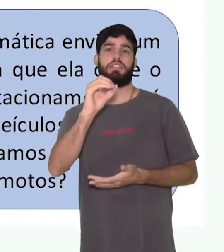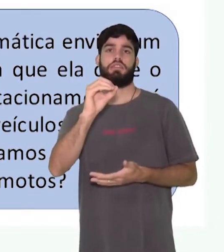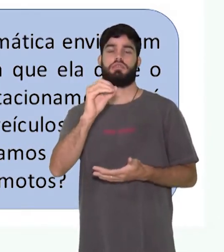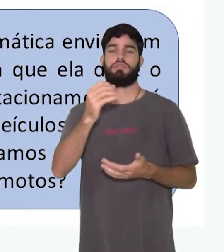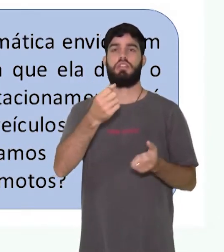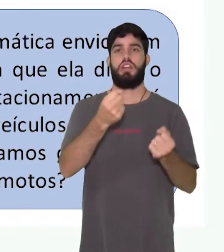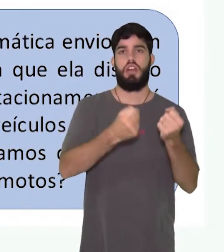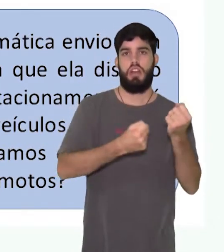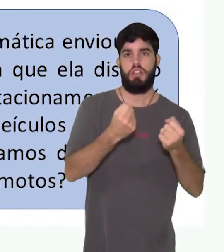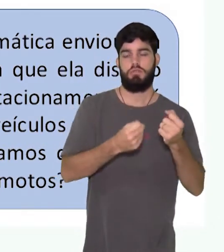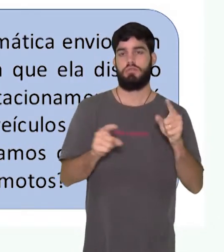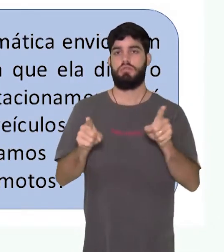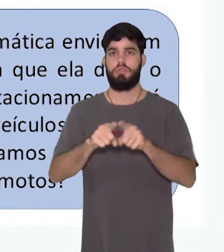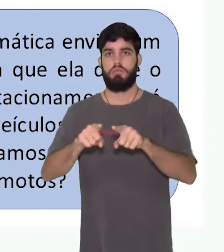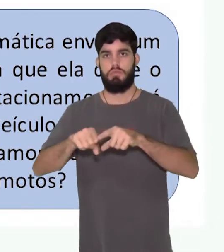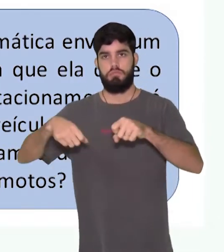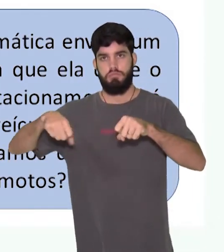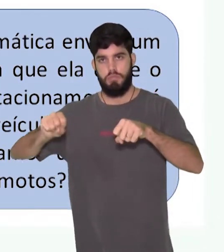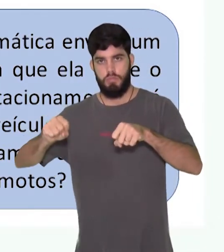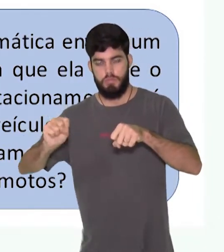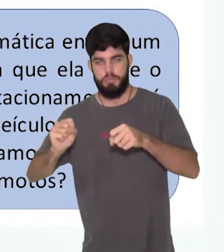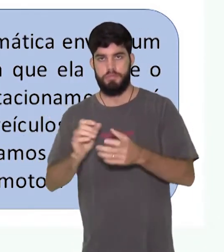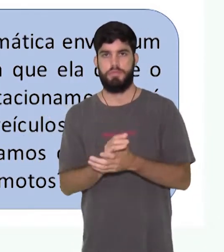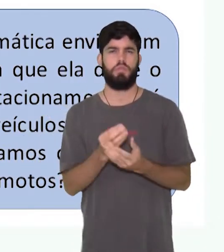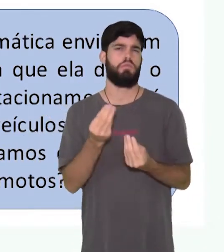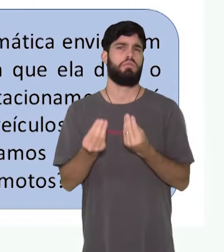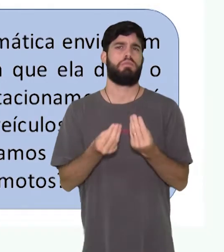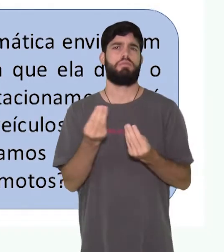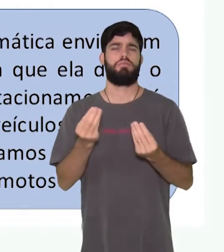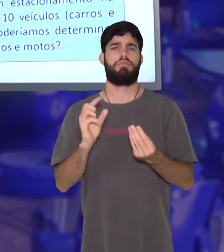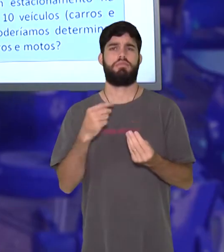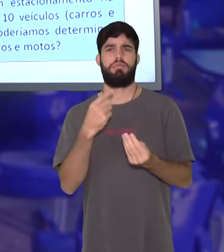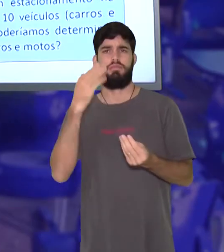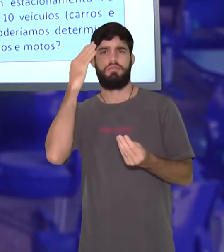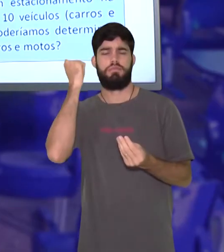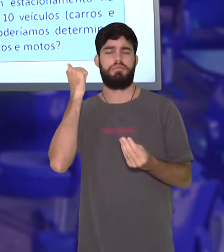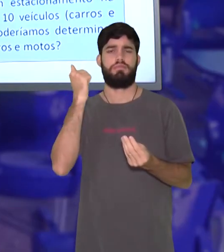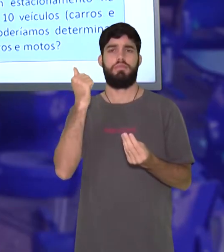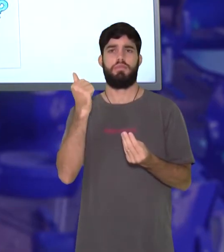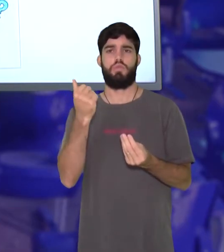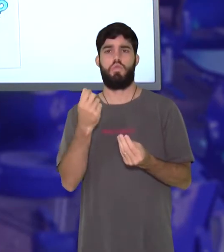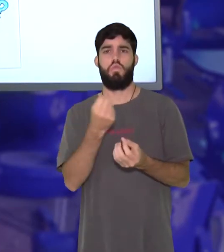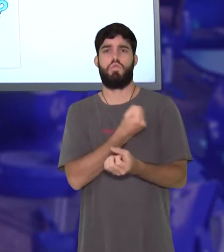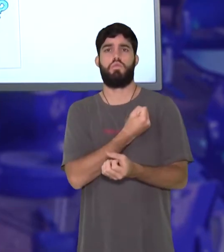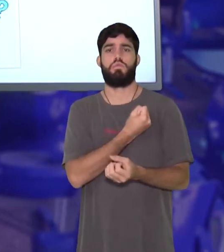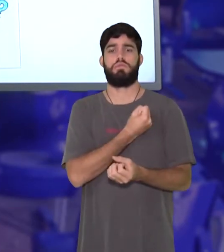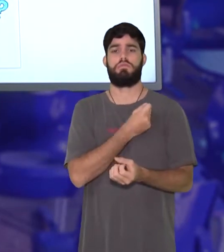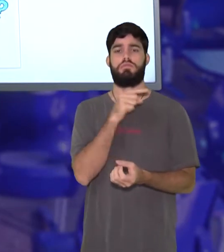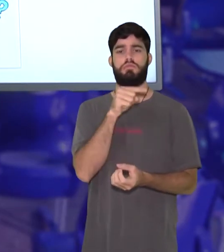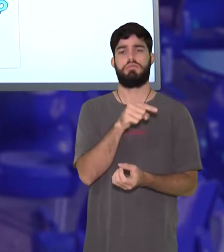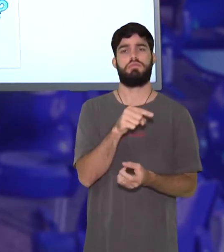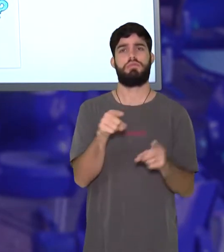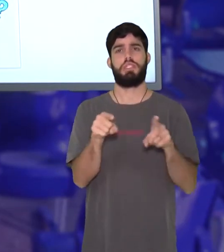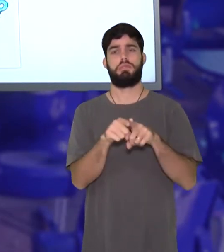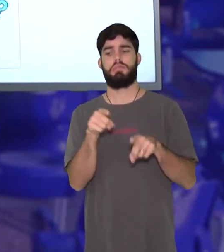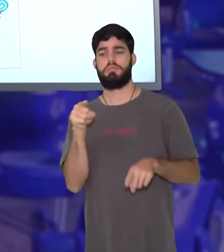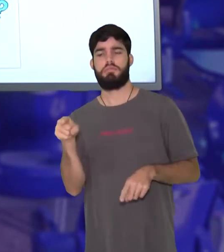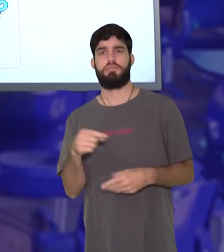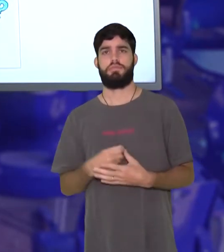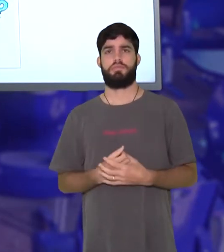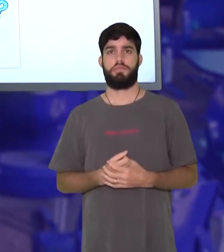motos como poderíamos determinar o número de carros e motos bem a professora trouxe também